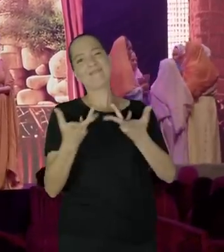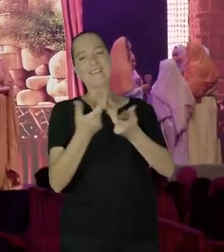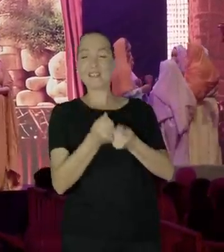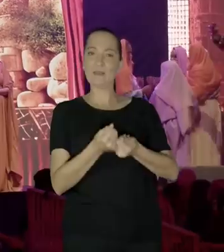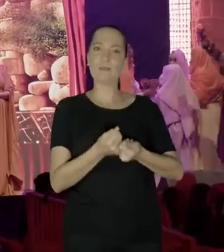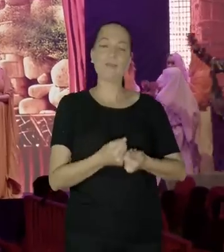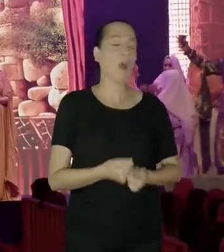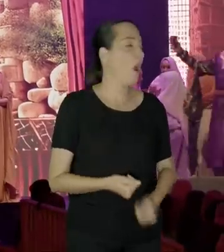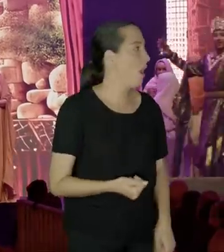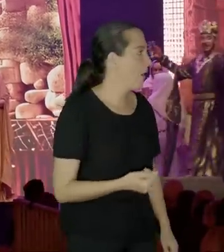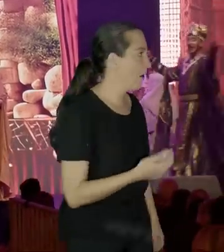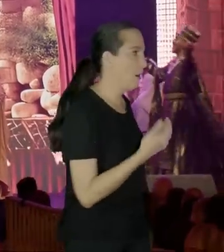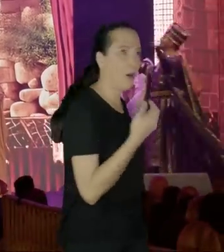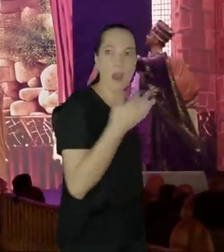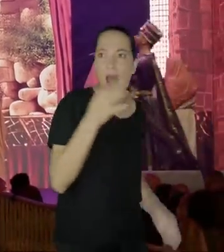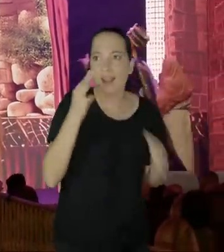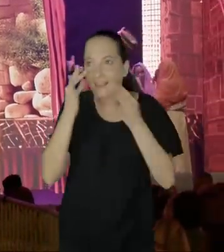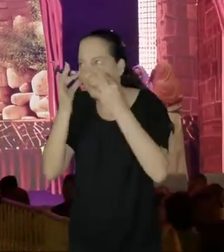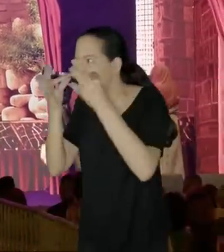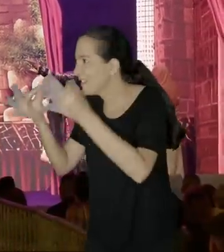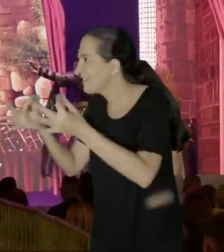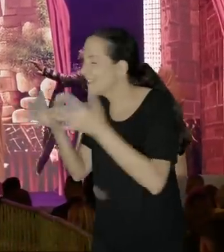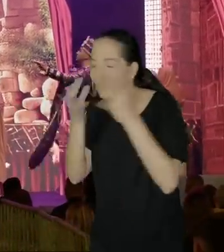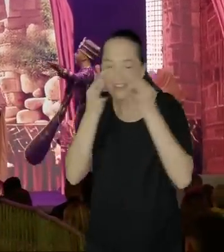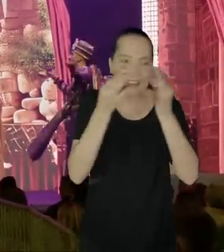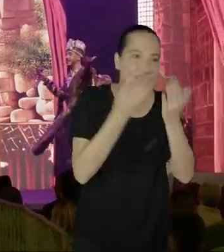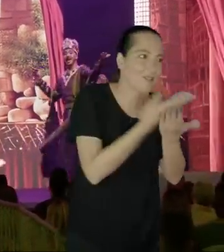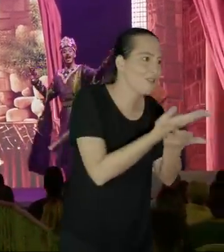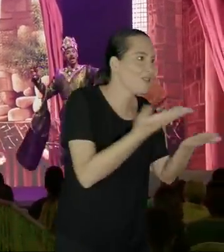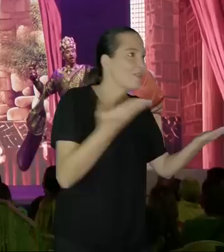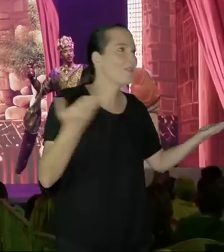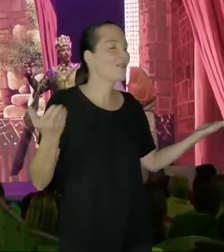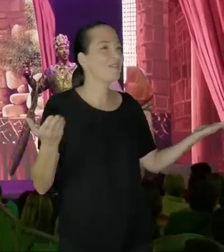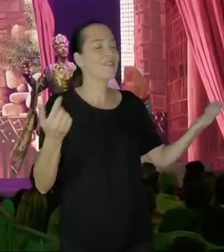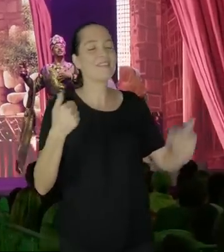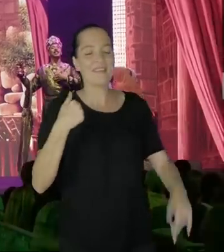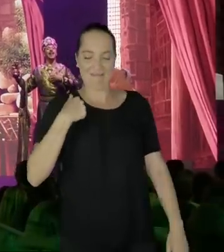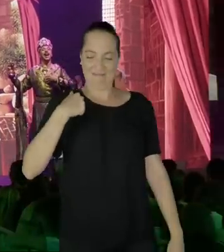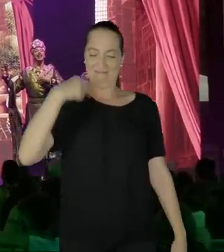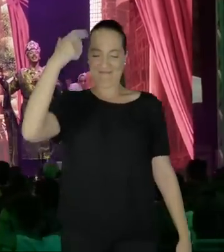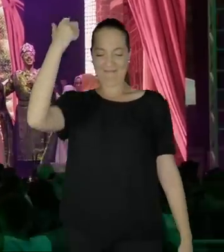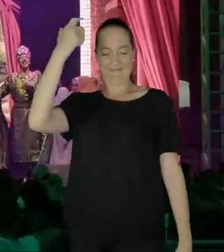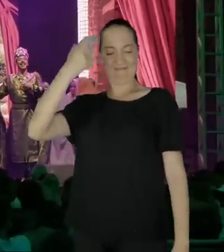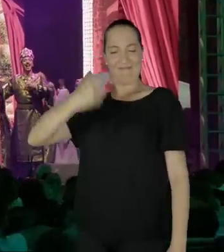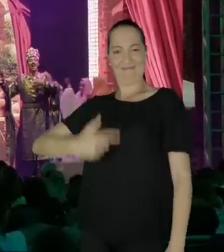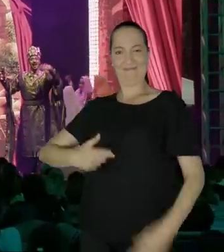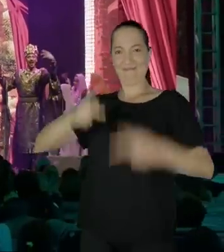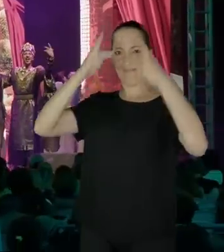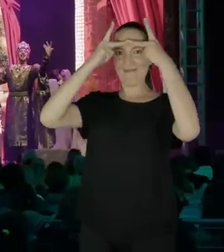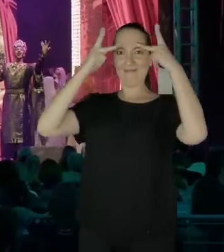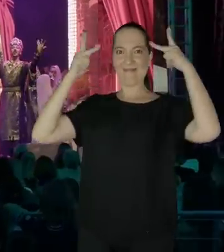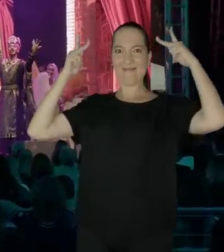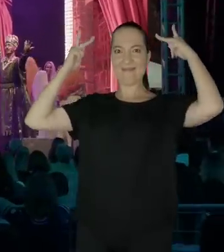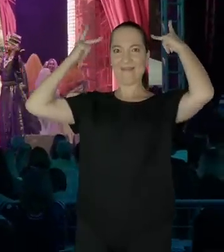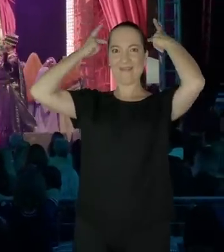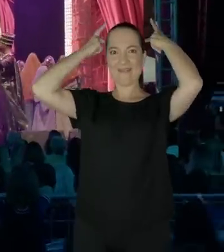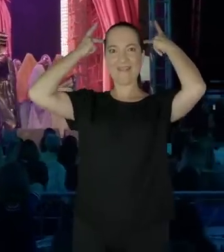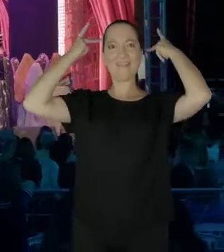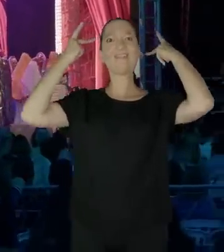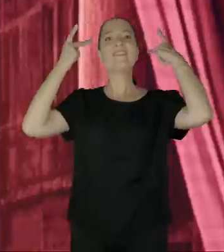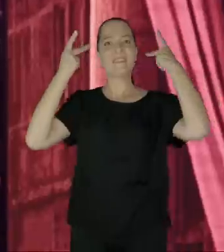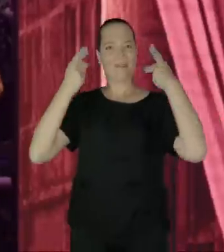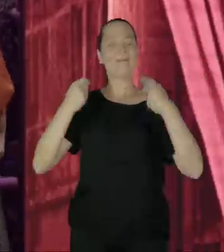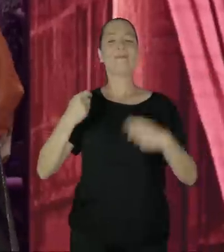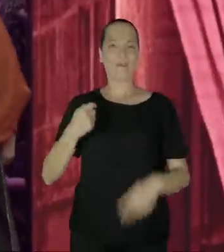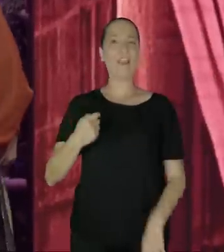Peço a atenção de todas, já se encontra diante de vós, eu, o tetrarca da Galileia, Herodes